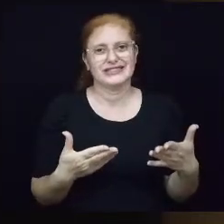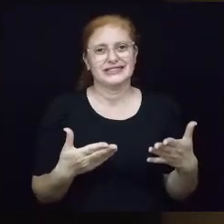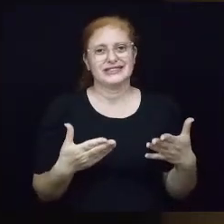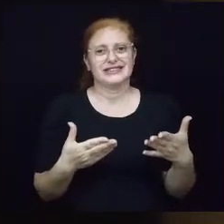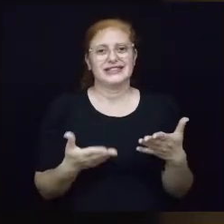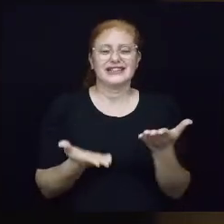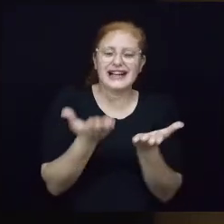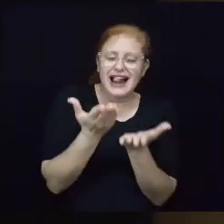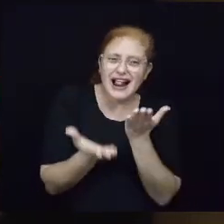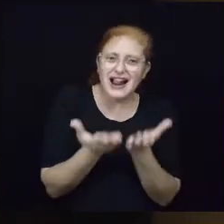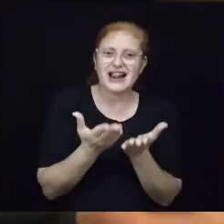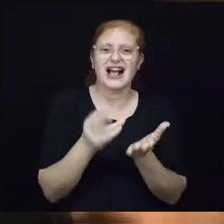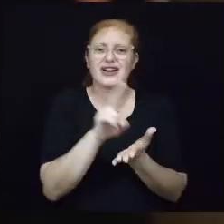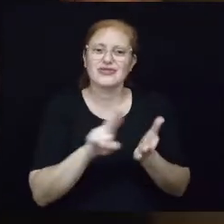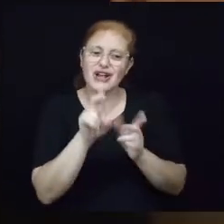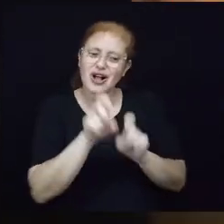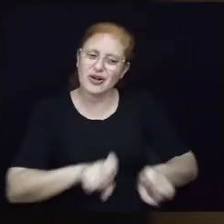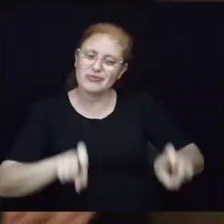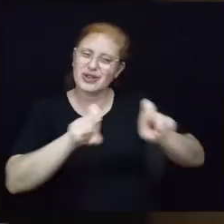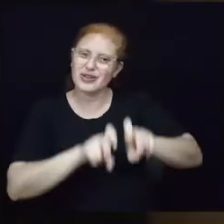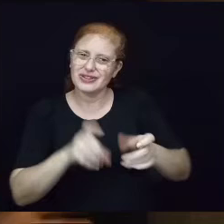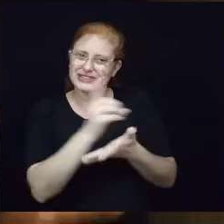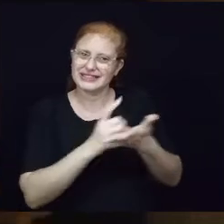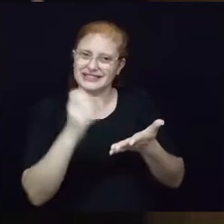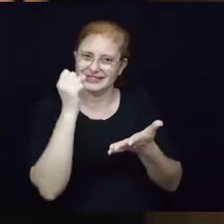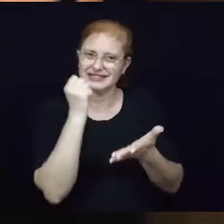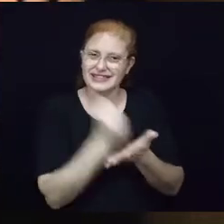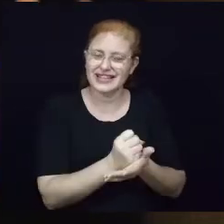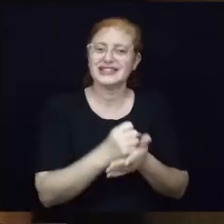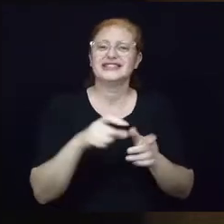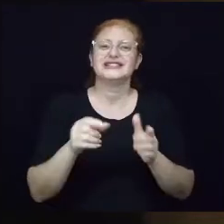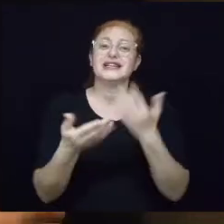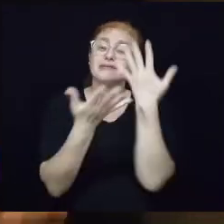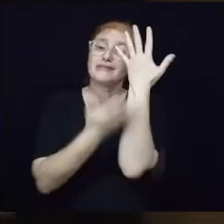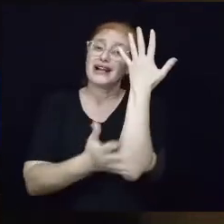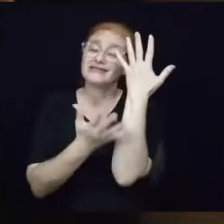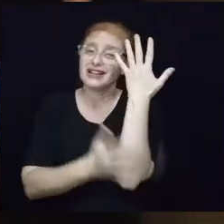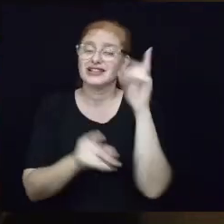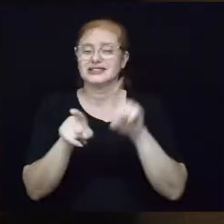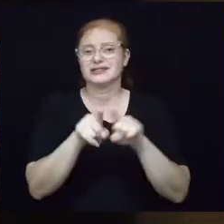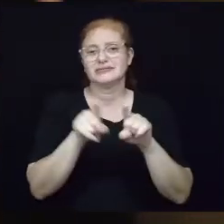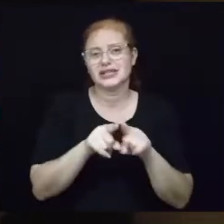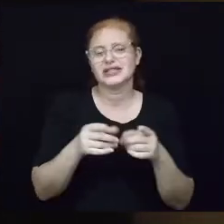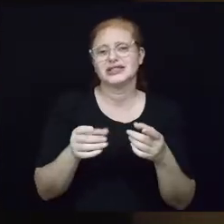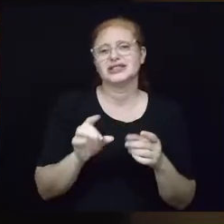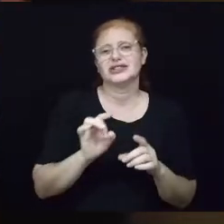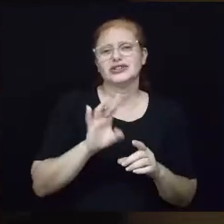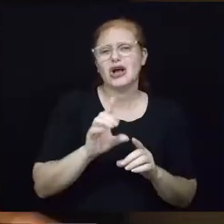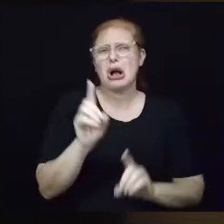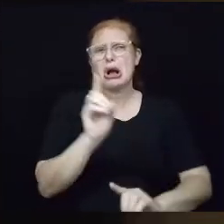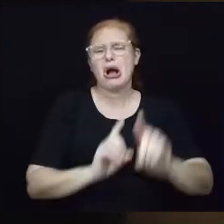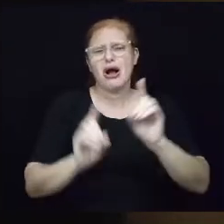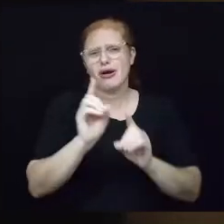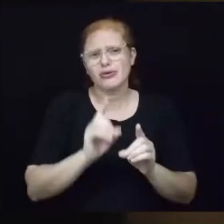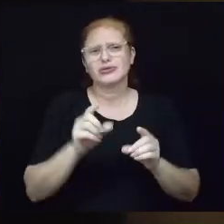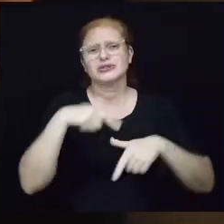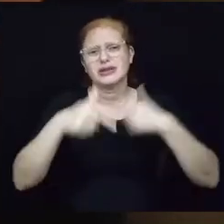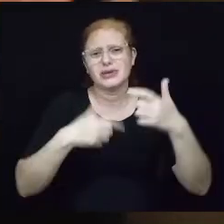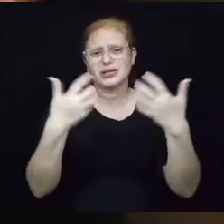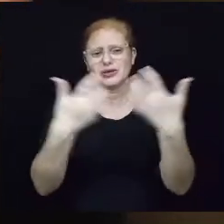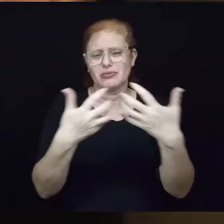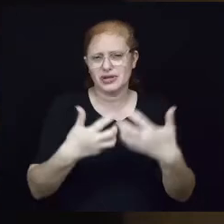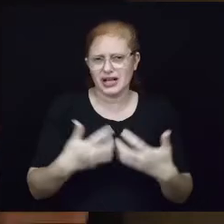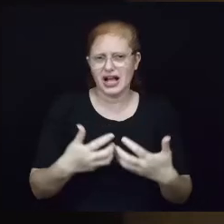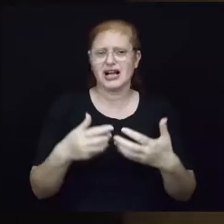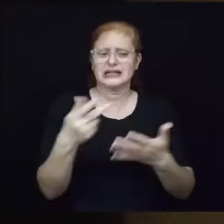já equilibrado esse meu uso de computador lá com Design Toon, e na madeira, só em casos assim que tem um trabalho mais complicado, eu